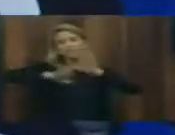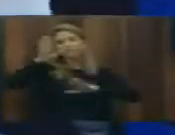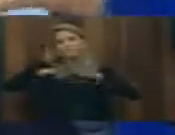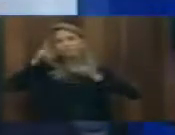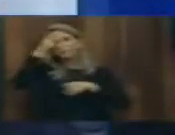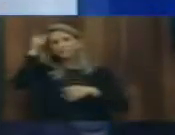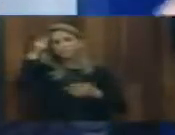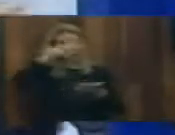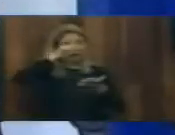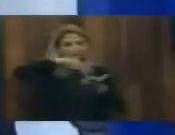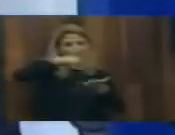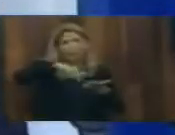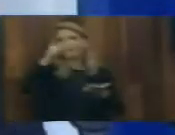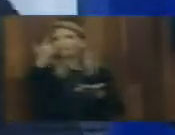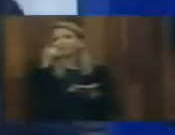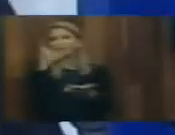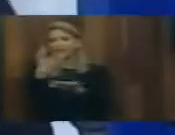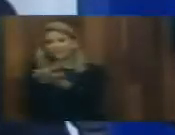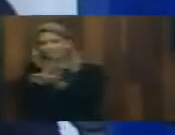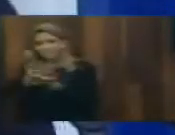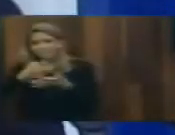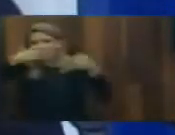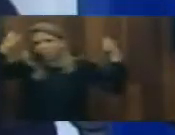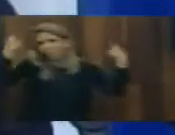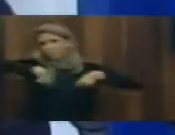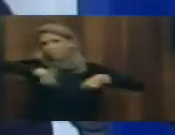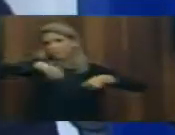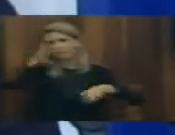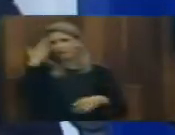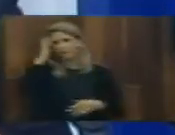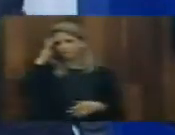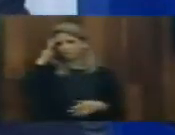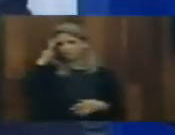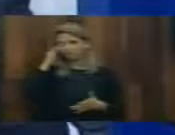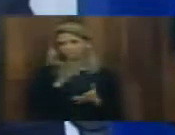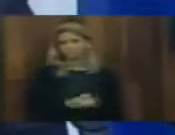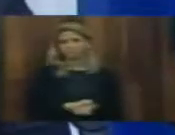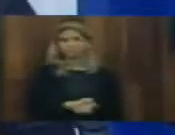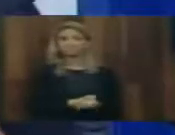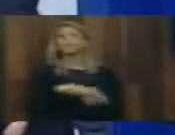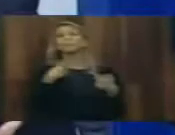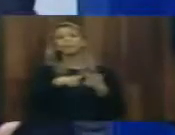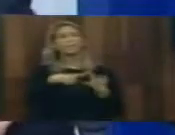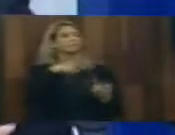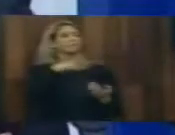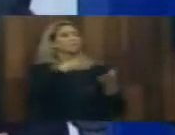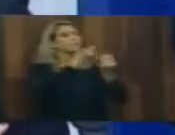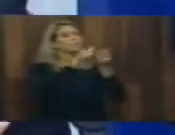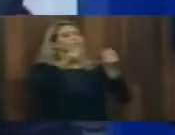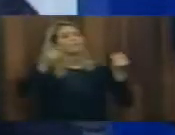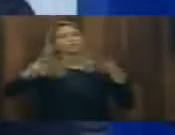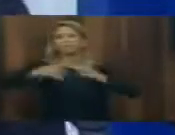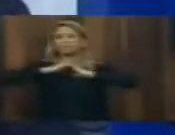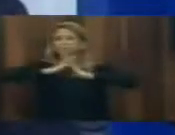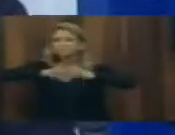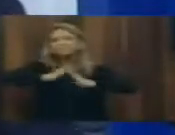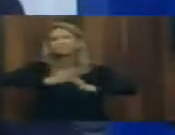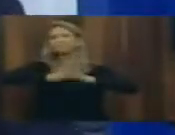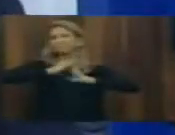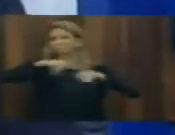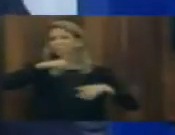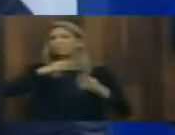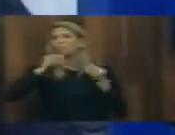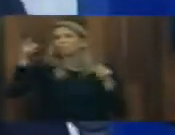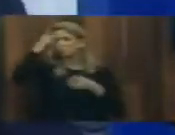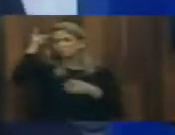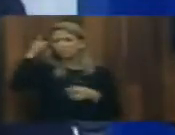não interpretam. Então foi essa a minha proposição. Teve aí várias confusões. Confesso que tive